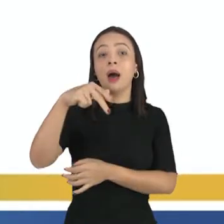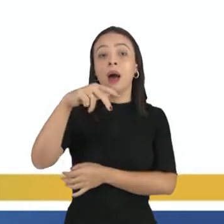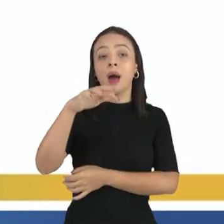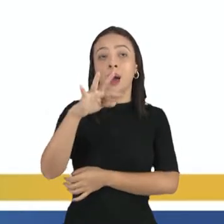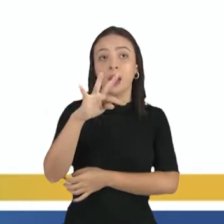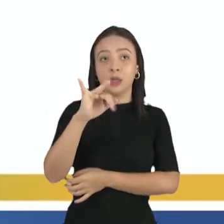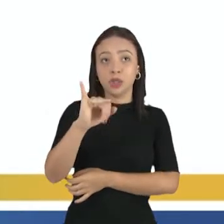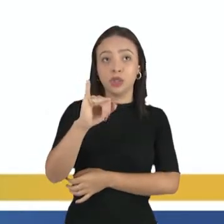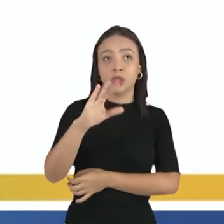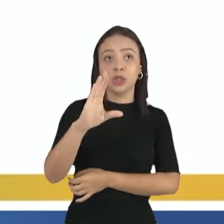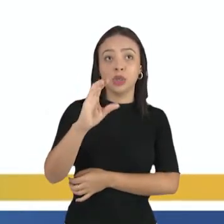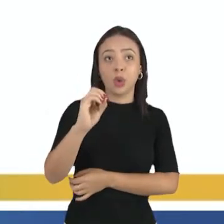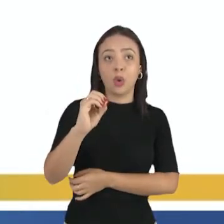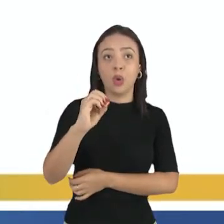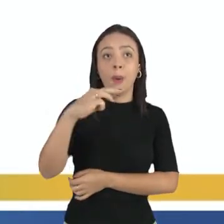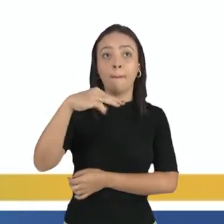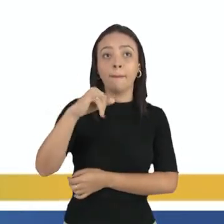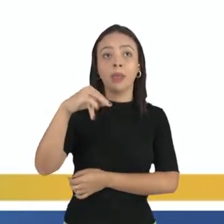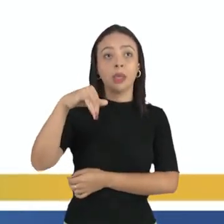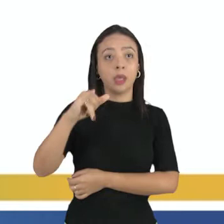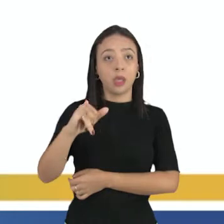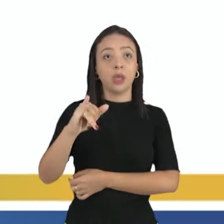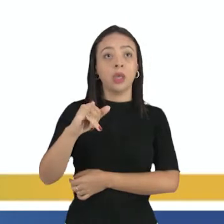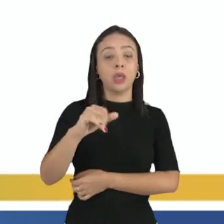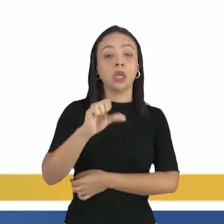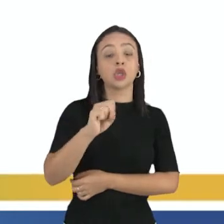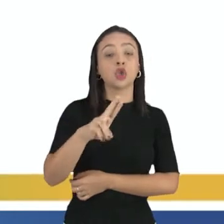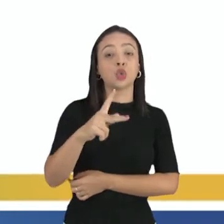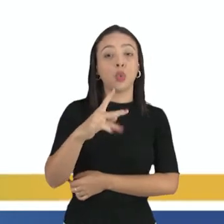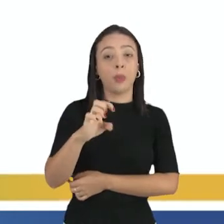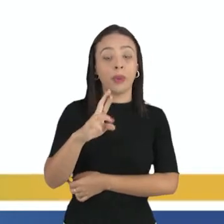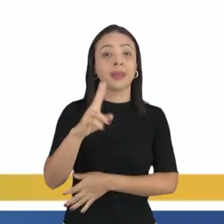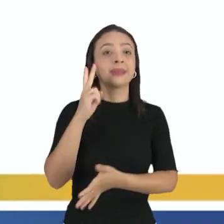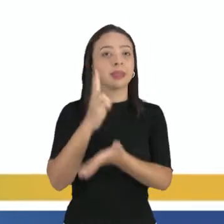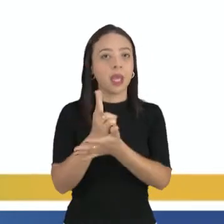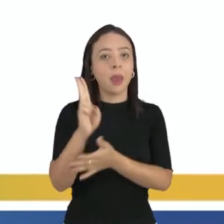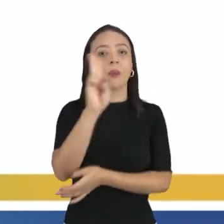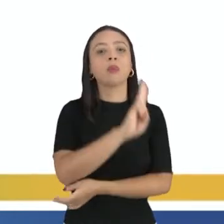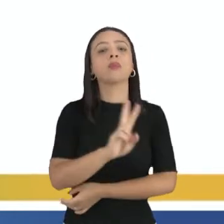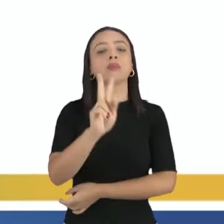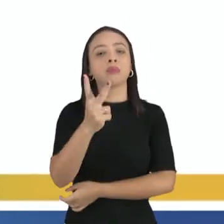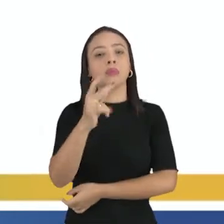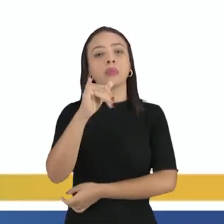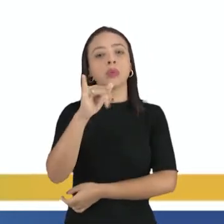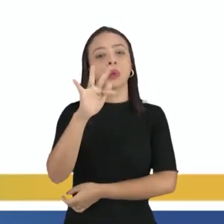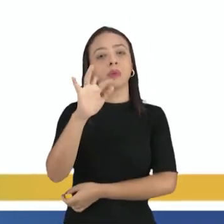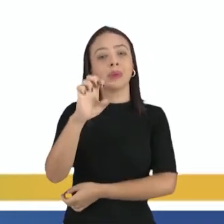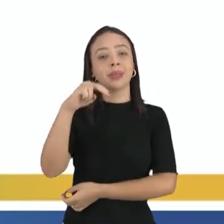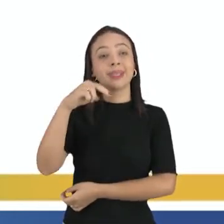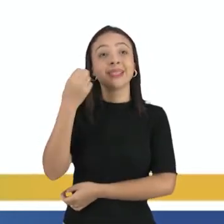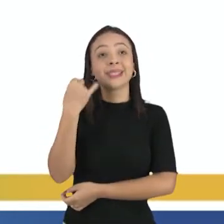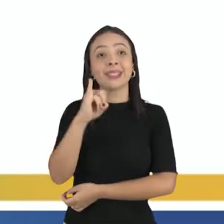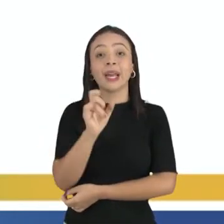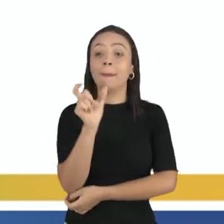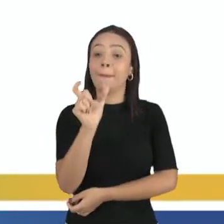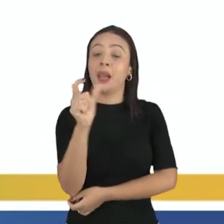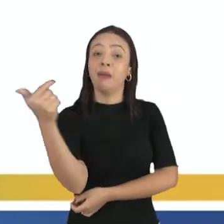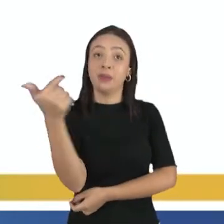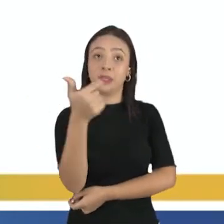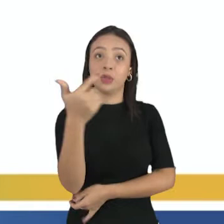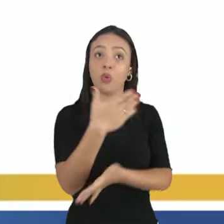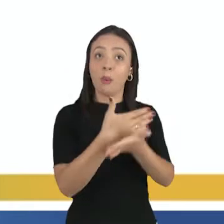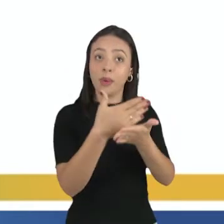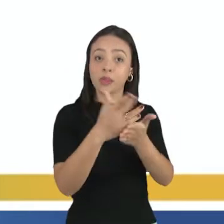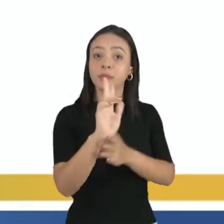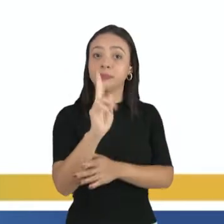mini, super e outros mais, sempre se utiliza o hífen quando a segunda palavra ou elemento for